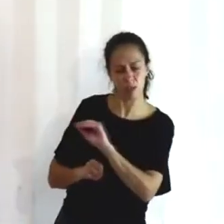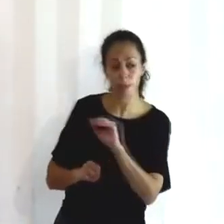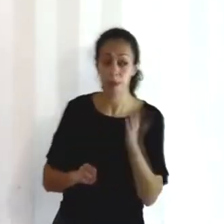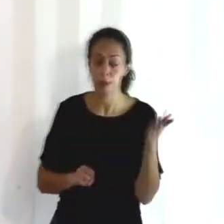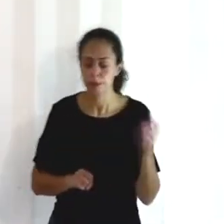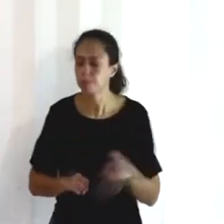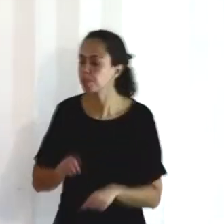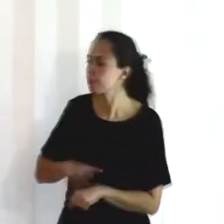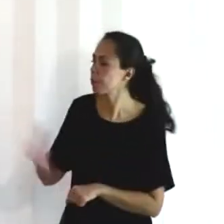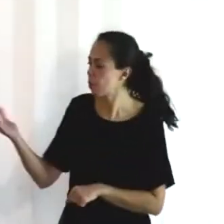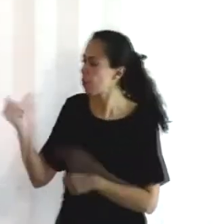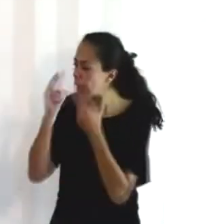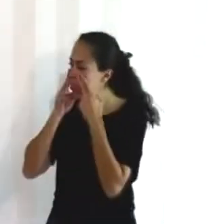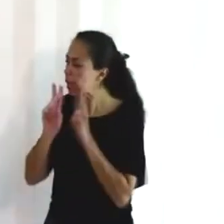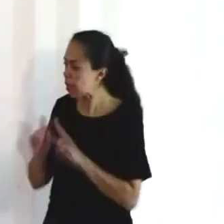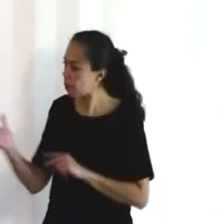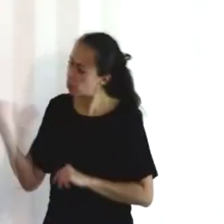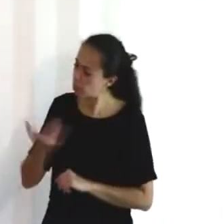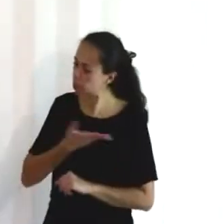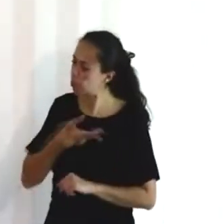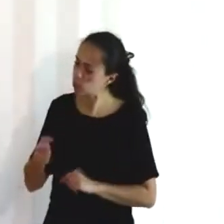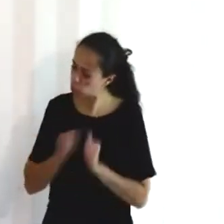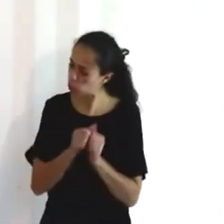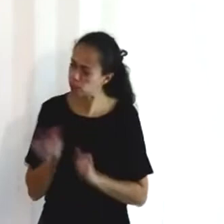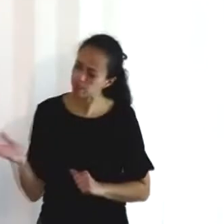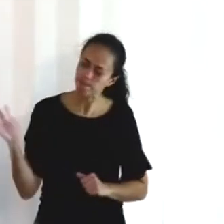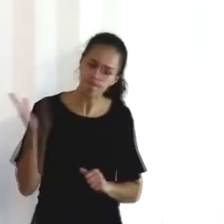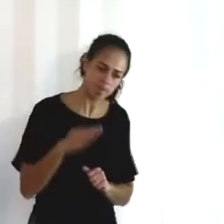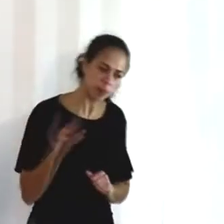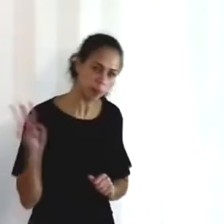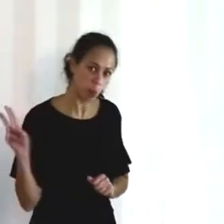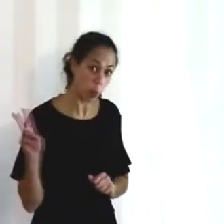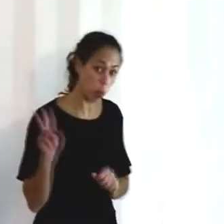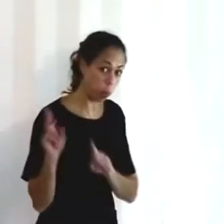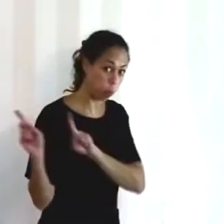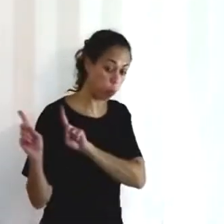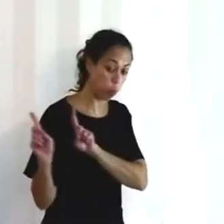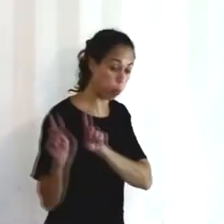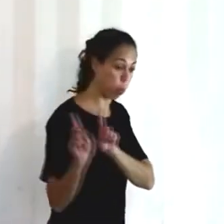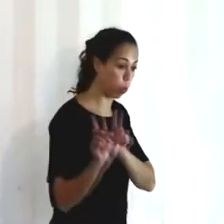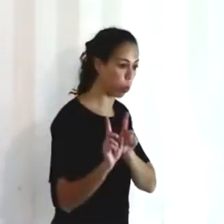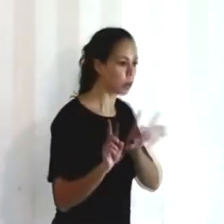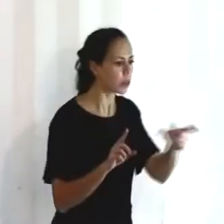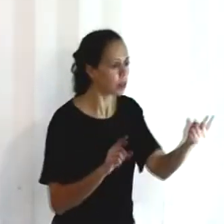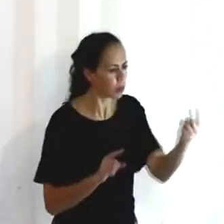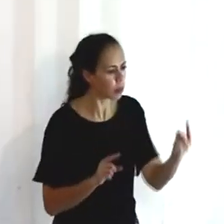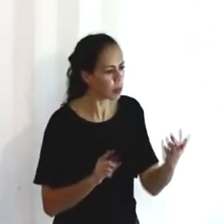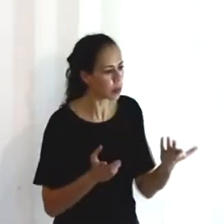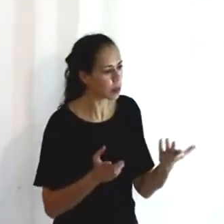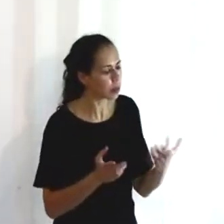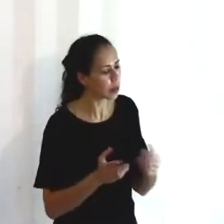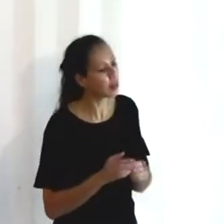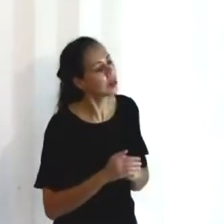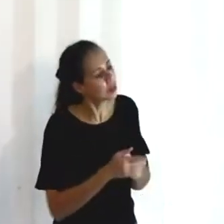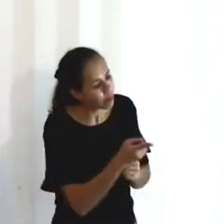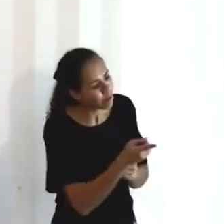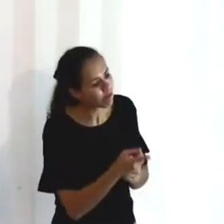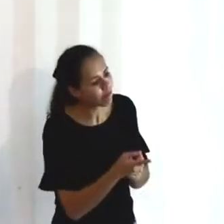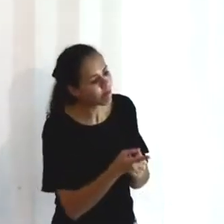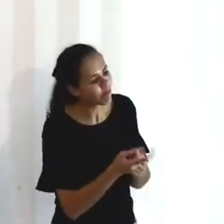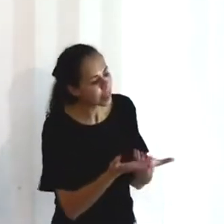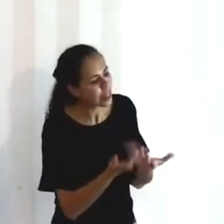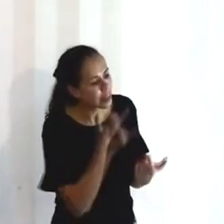gentil. A expressão para os judeus, considerar como gentil, era abandone. É gentil? Abandone.